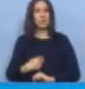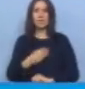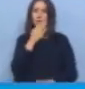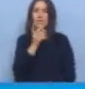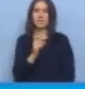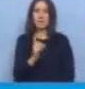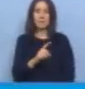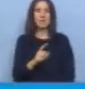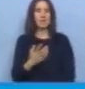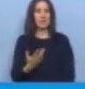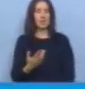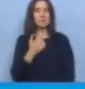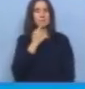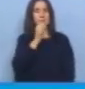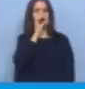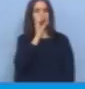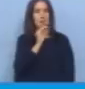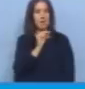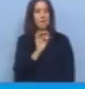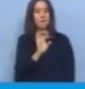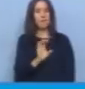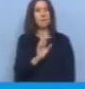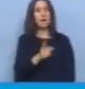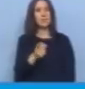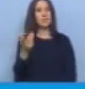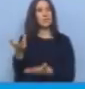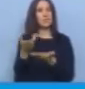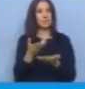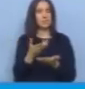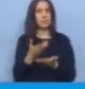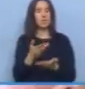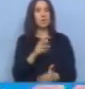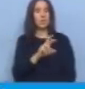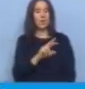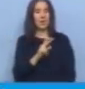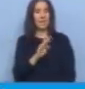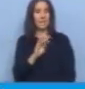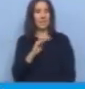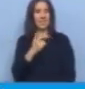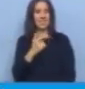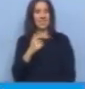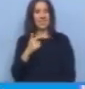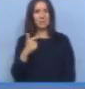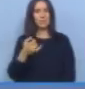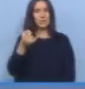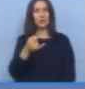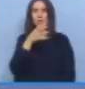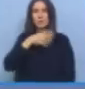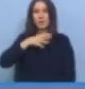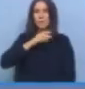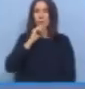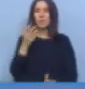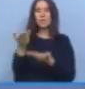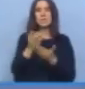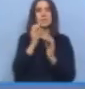muitas vezes, que era perceber de que forma é que recebemos. E o Rafat poderá depois explicar de que forma é que foi